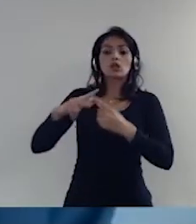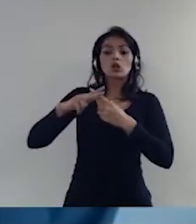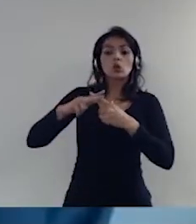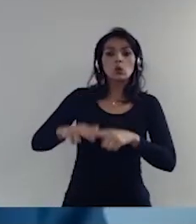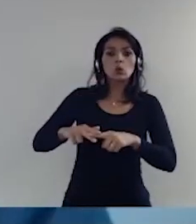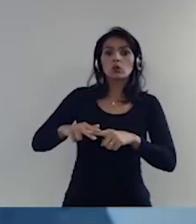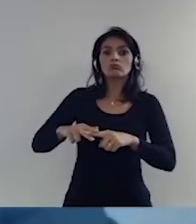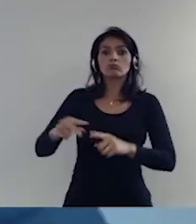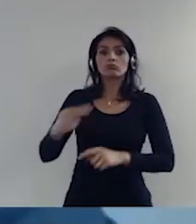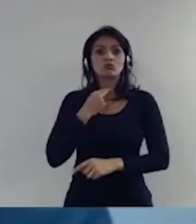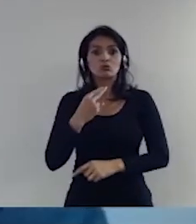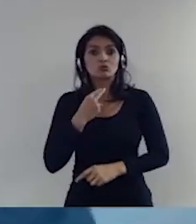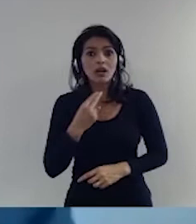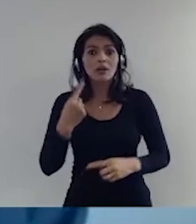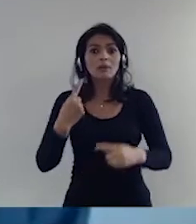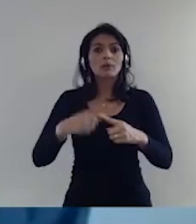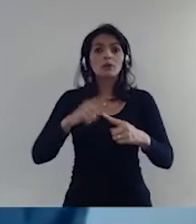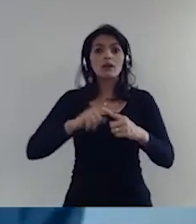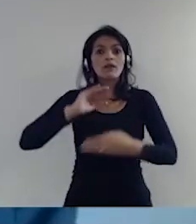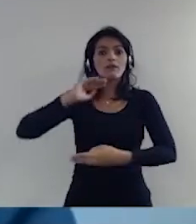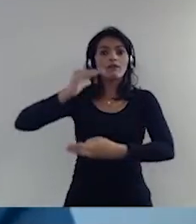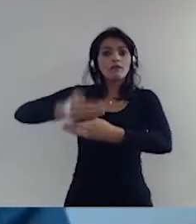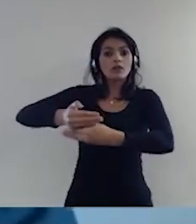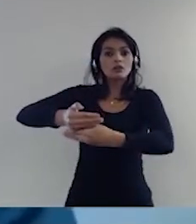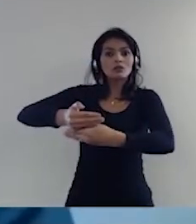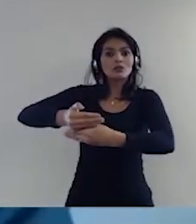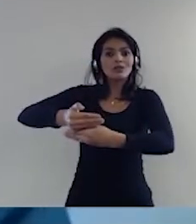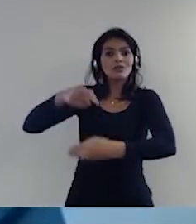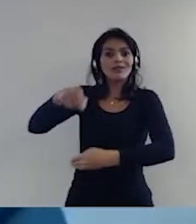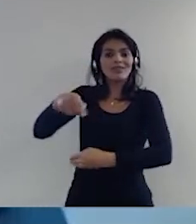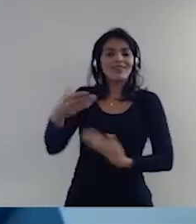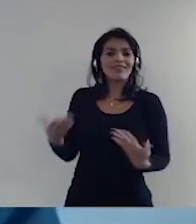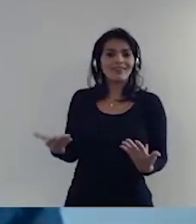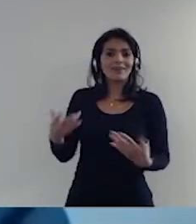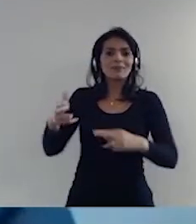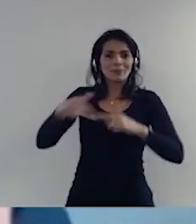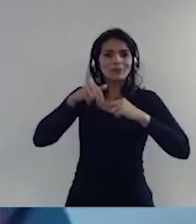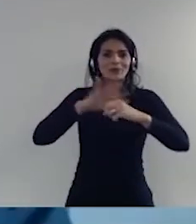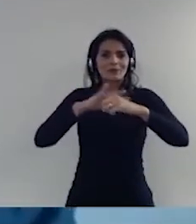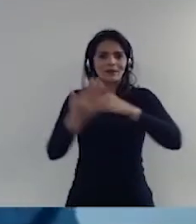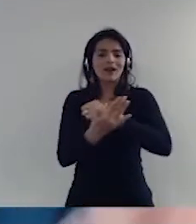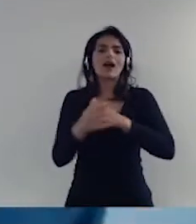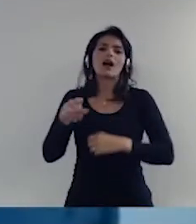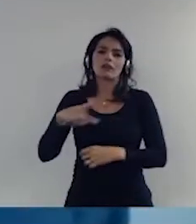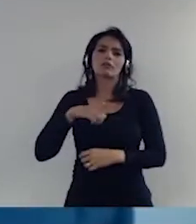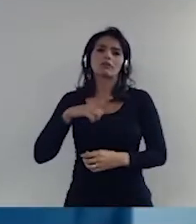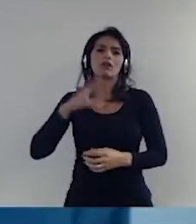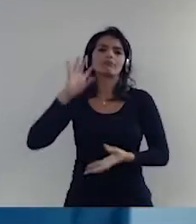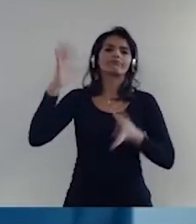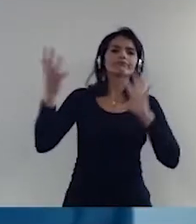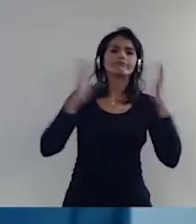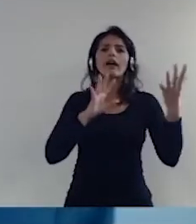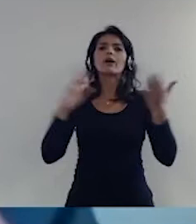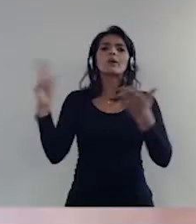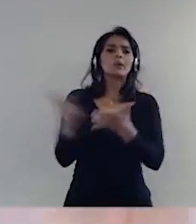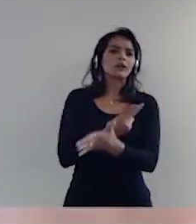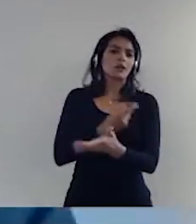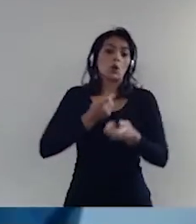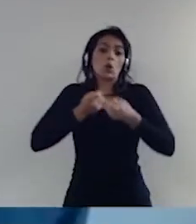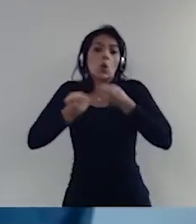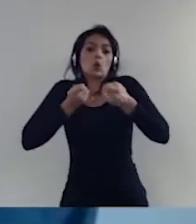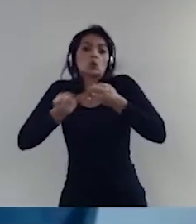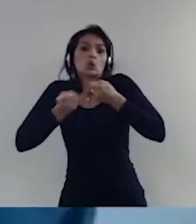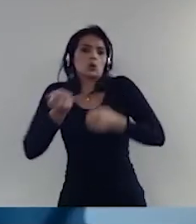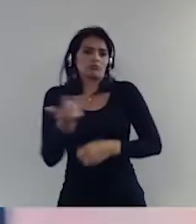possa ocorrer, porque houve o fechamento da casa. Então, nesse caso, nós temos um evento de força maior. Um